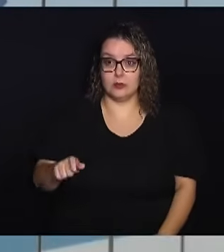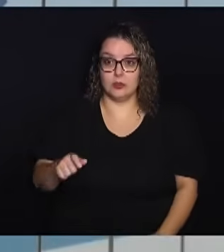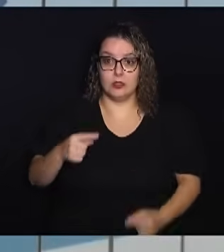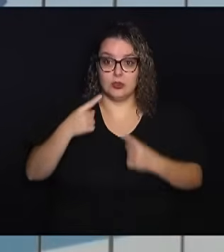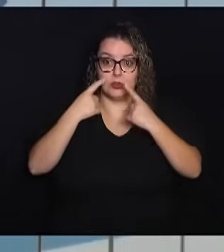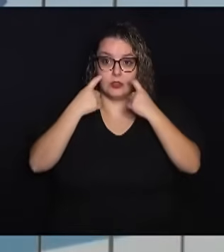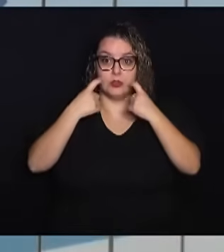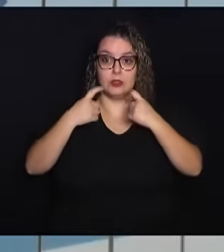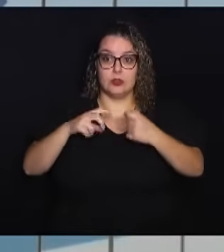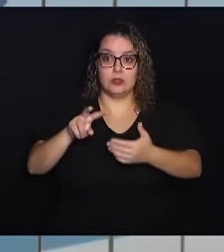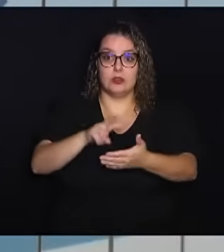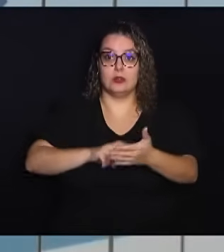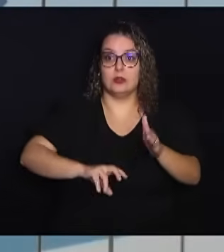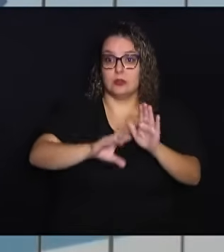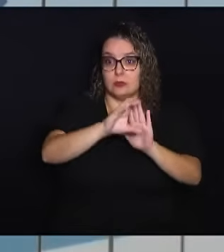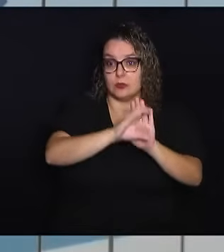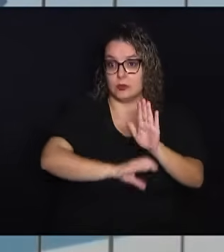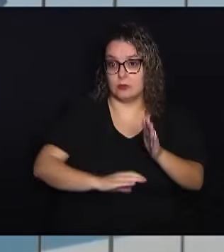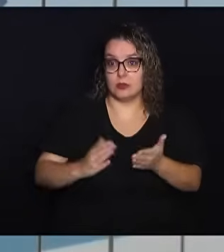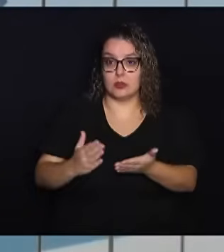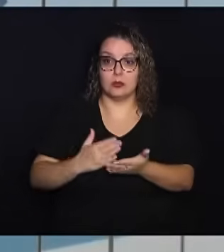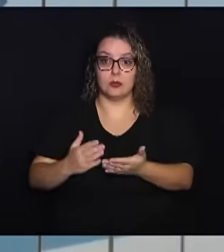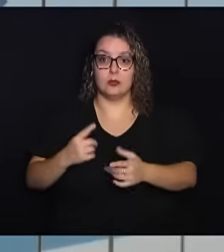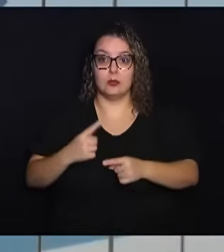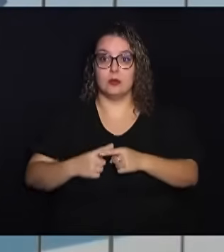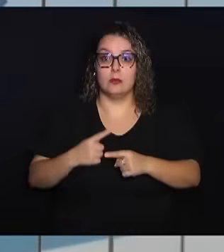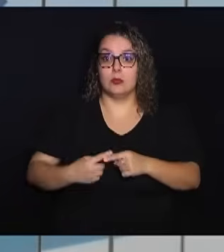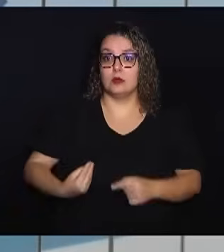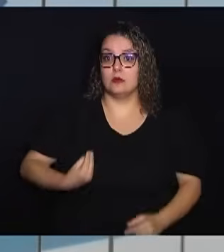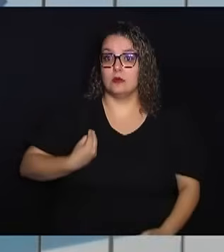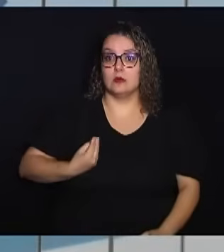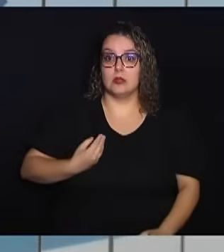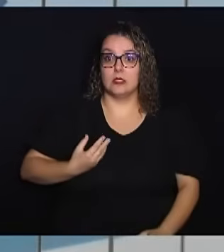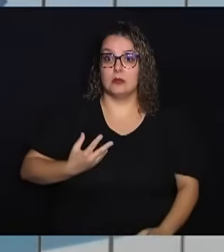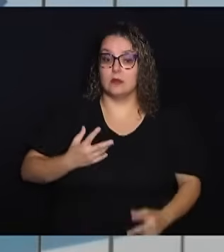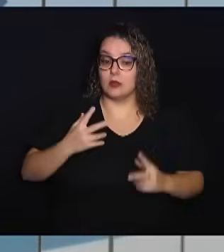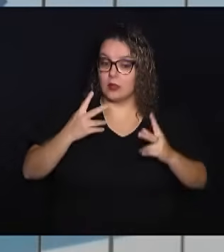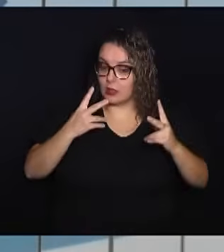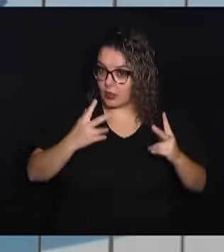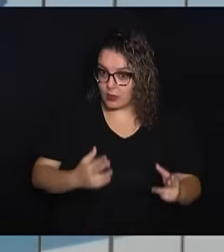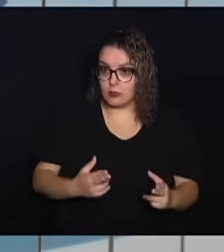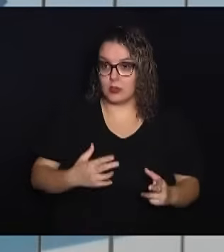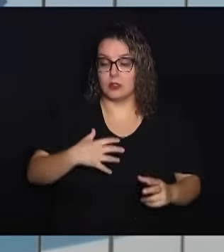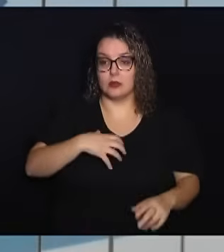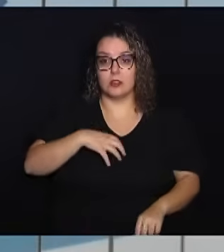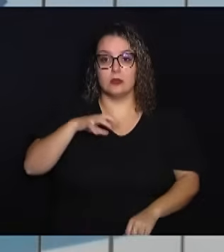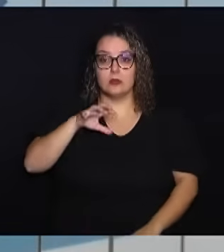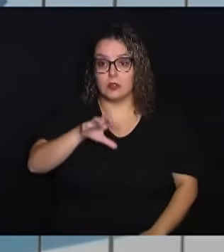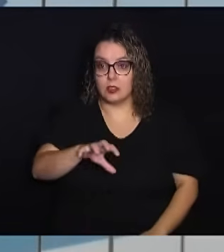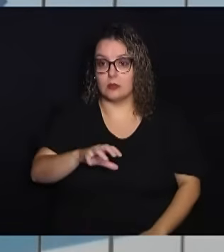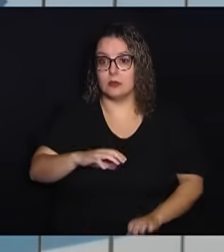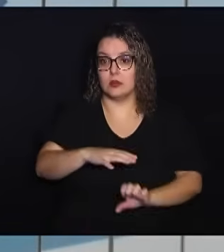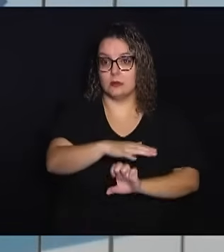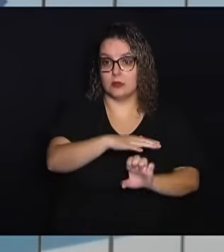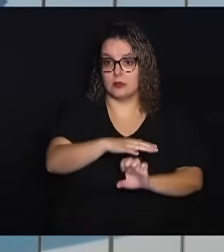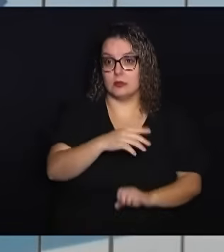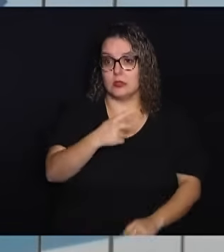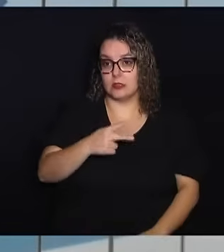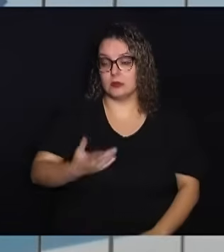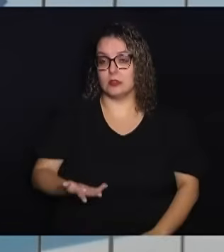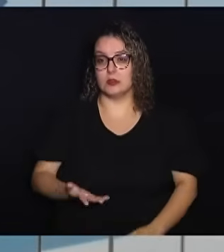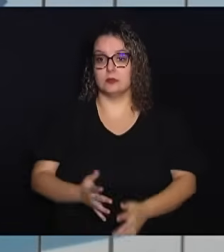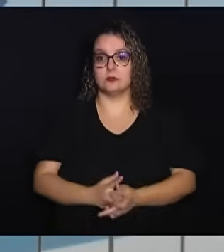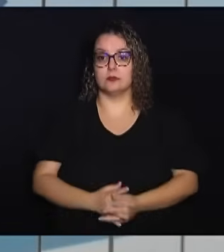chorou enquanto leu um capítulo do livro, porque ela estava vivendo exatamente aquela situação na empresa dela, sabe?